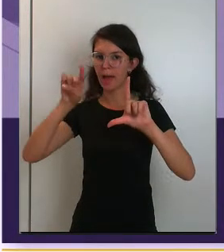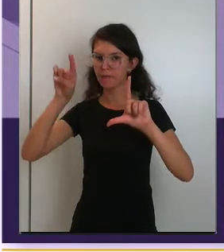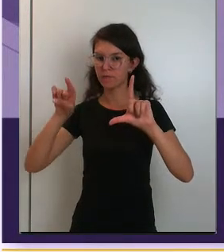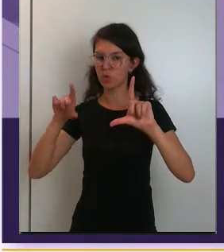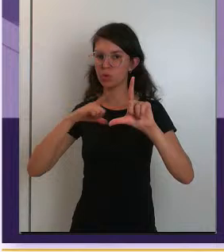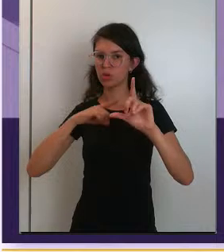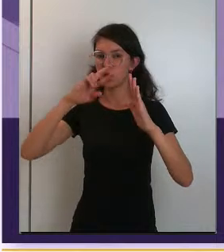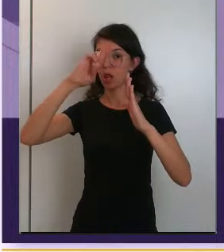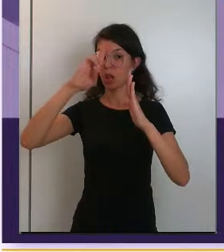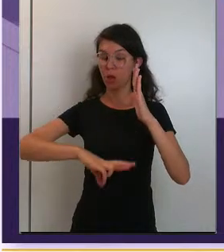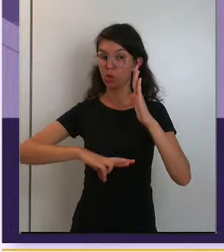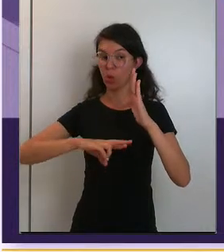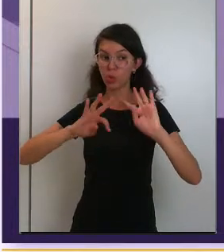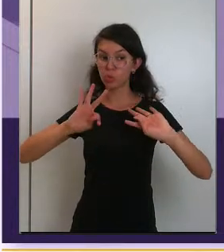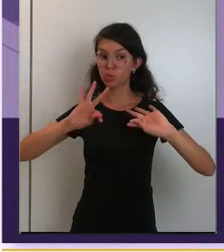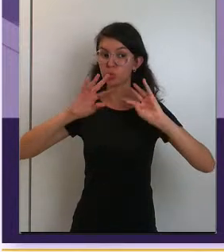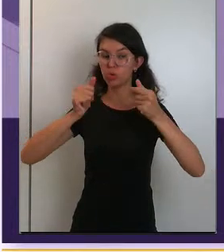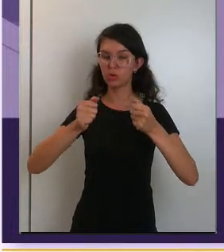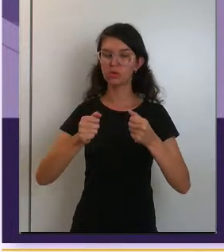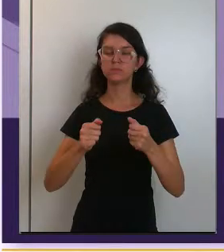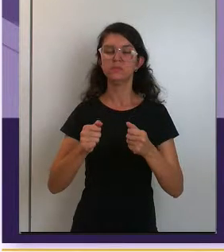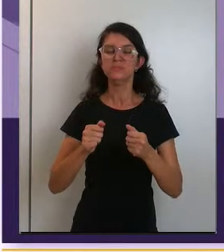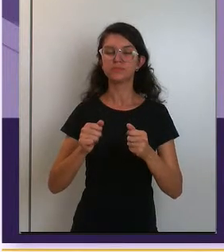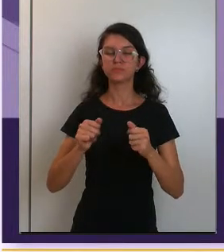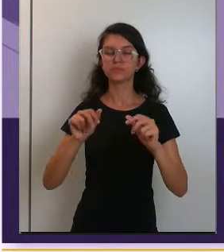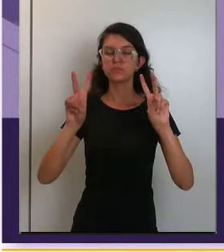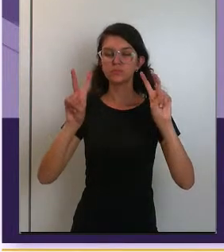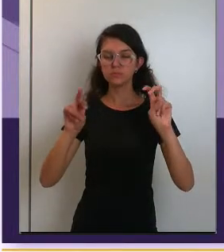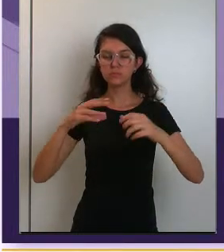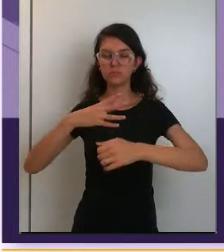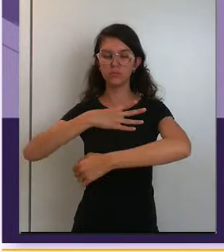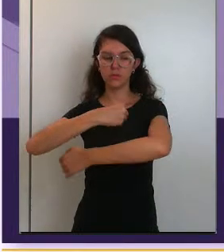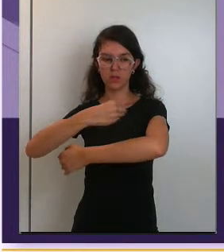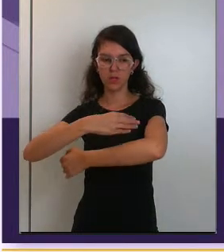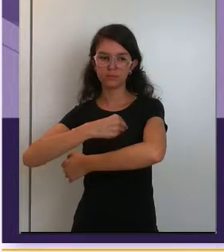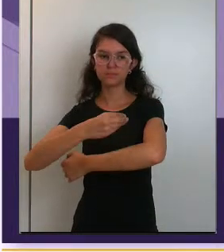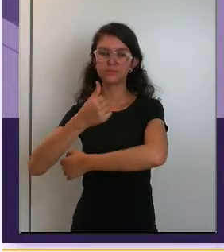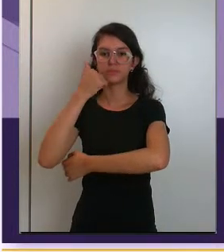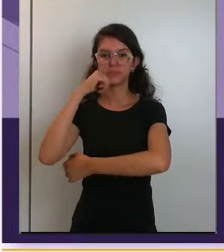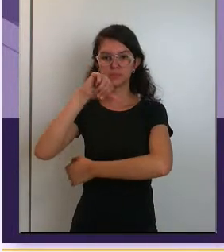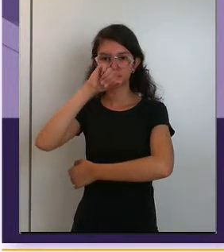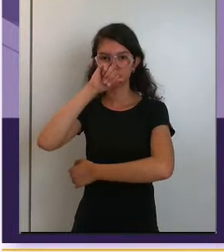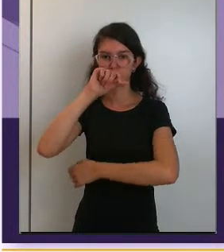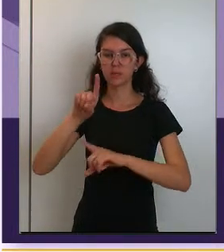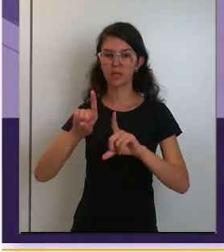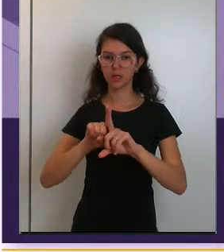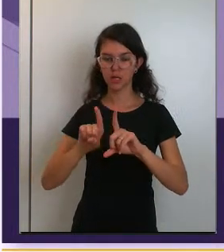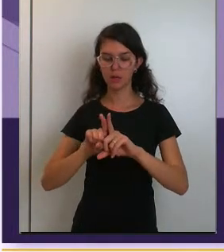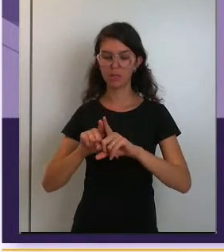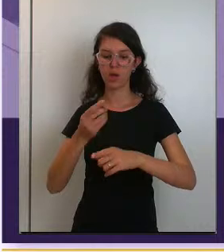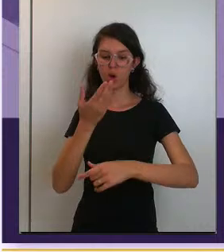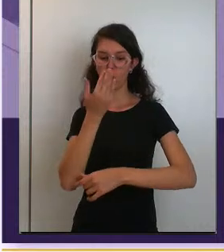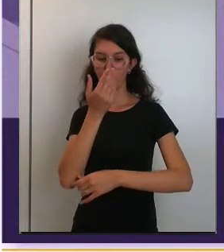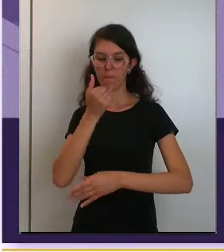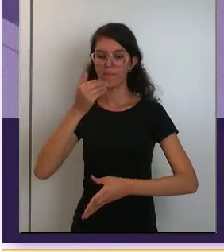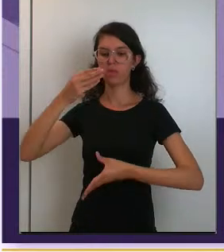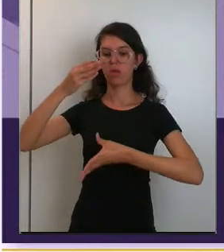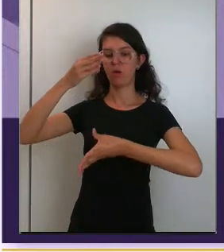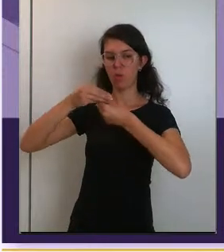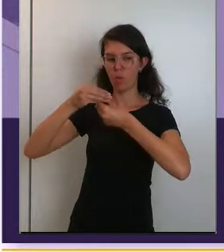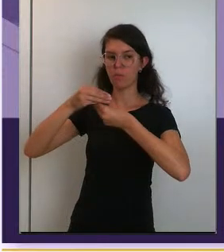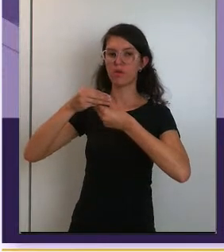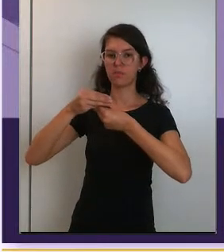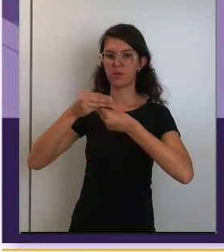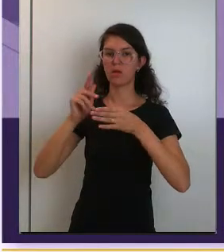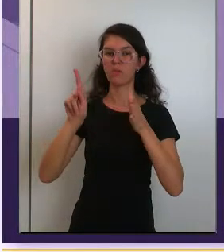completo sobre os dados de aleitamento materno e alimentação complementar no